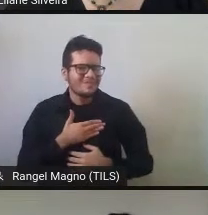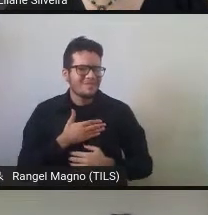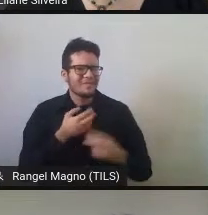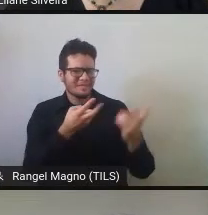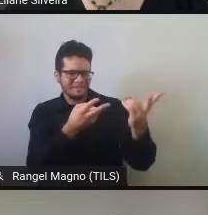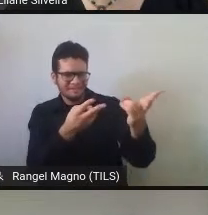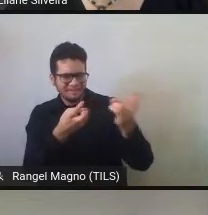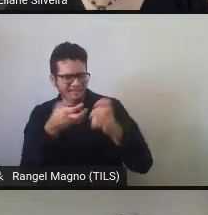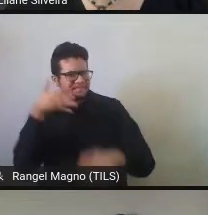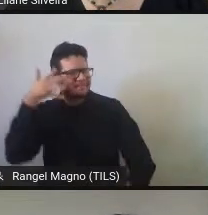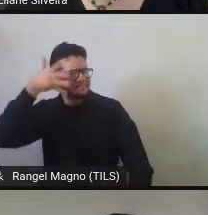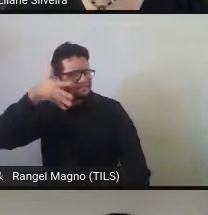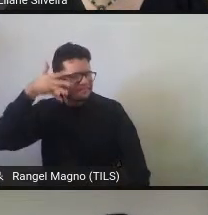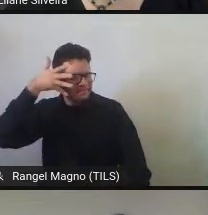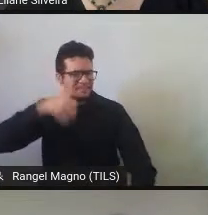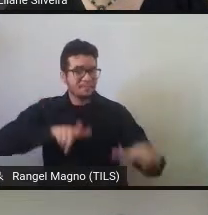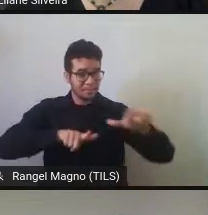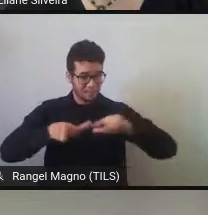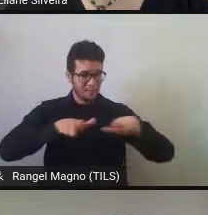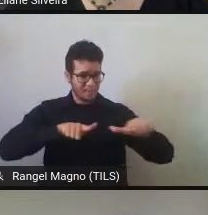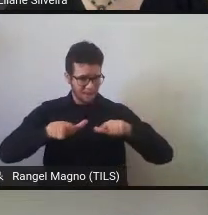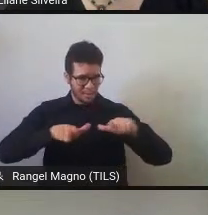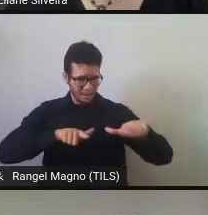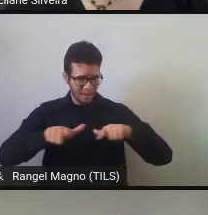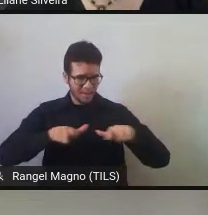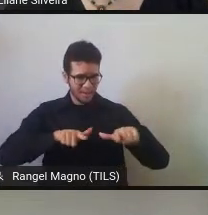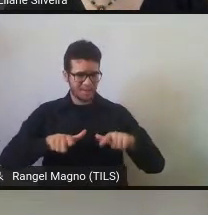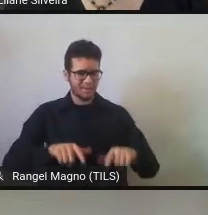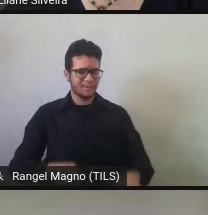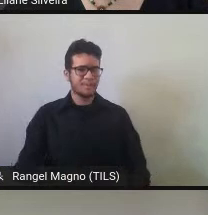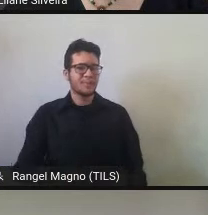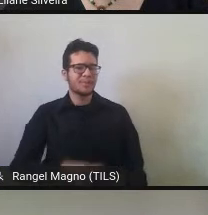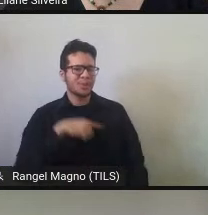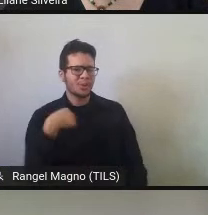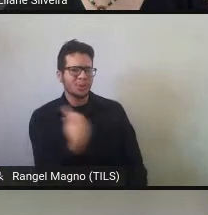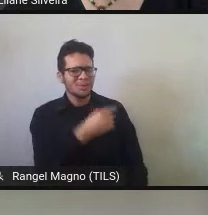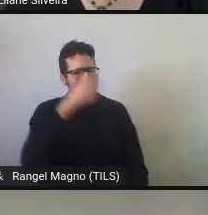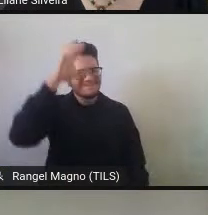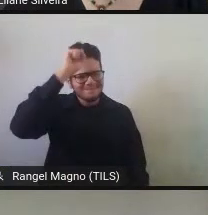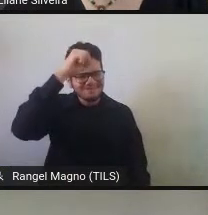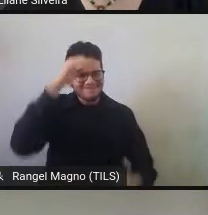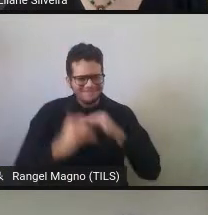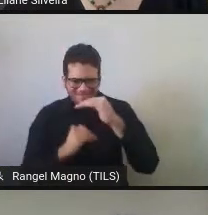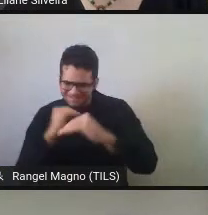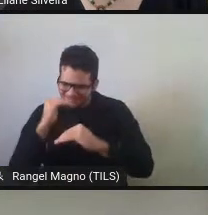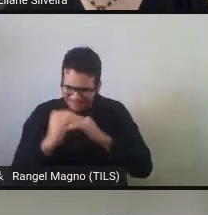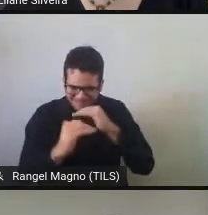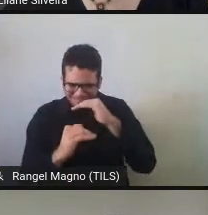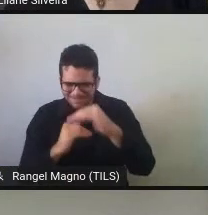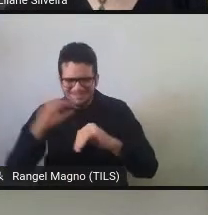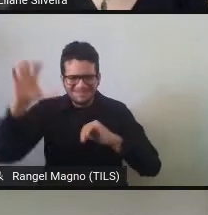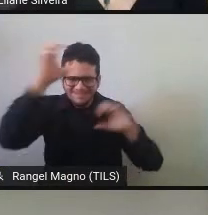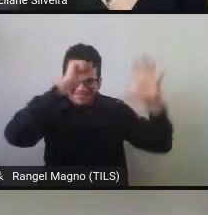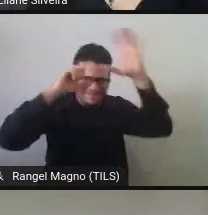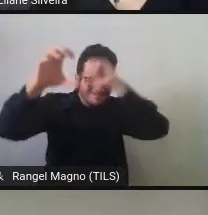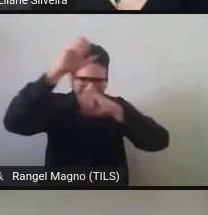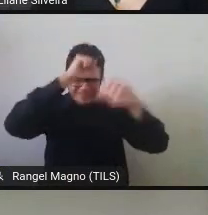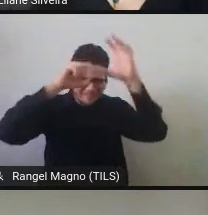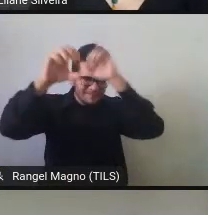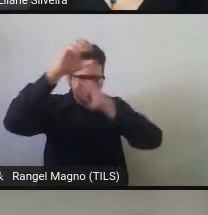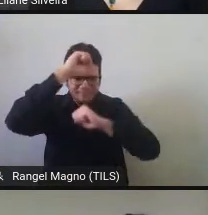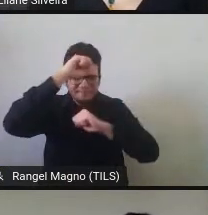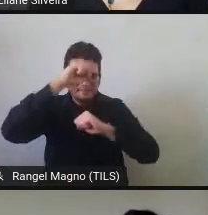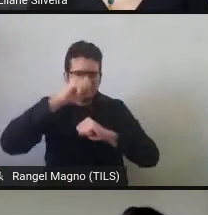pouco mais sobre esse trabalho estamos aprendendo muito com a senhora e temos